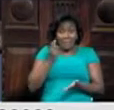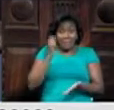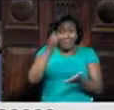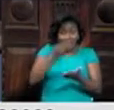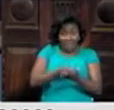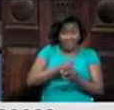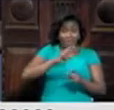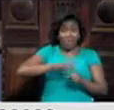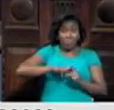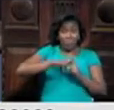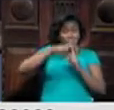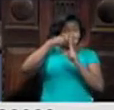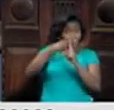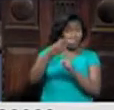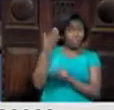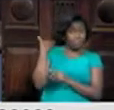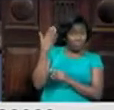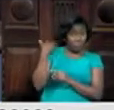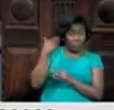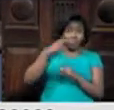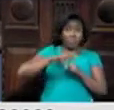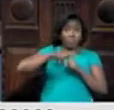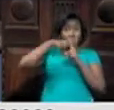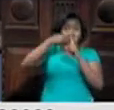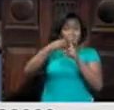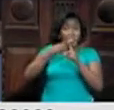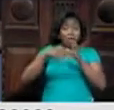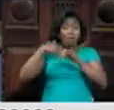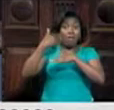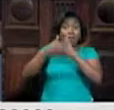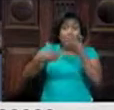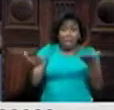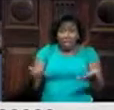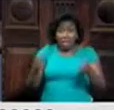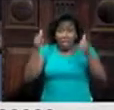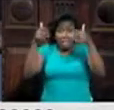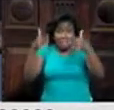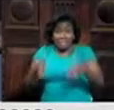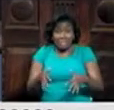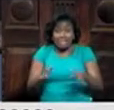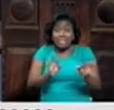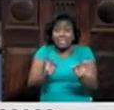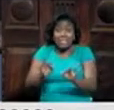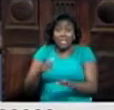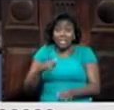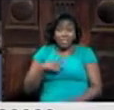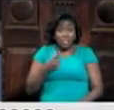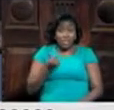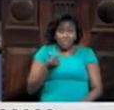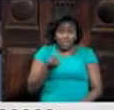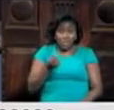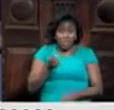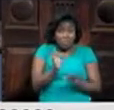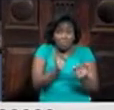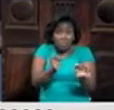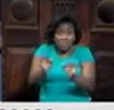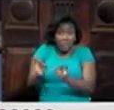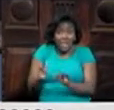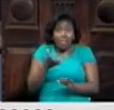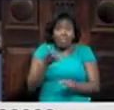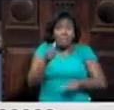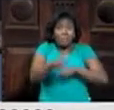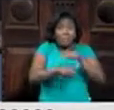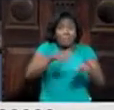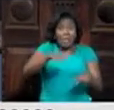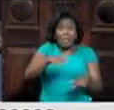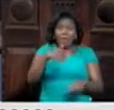vezes mais há alguns anos, nesse momento de crise, em que ninguém tem dinheiro e que quer se fazer tudo mais barato, eu vou vender